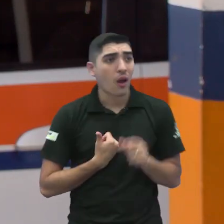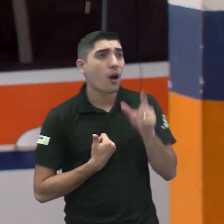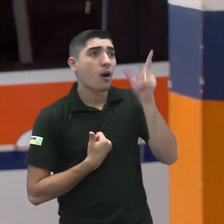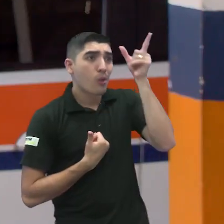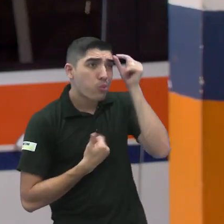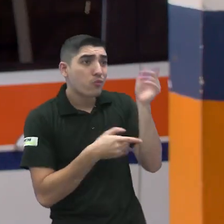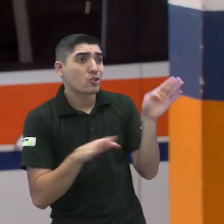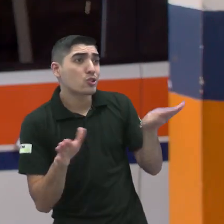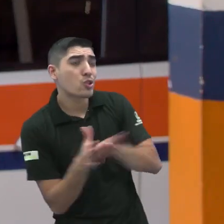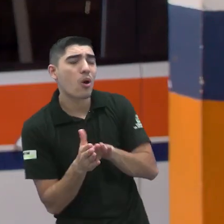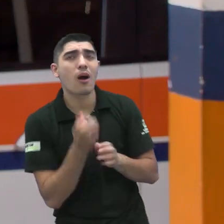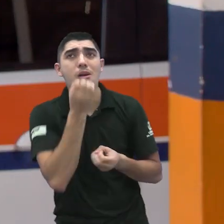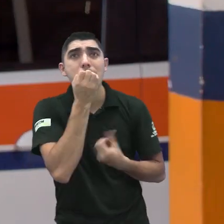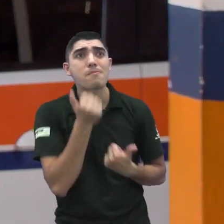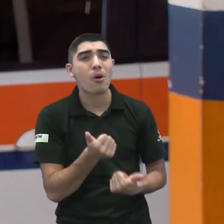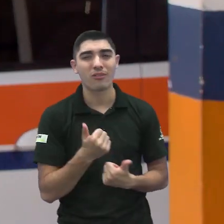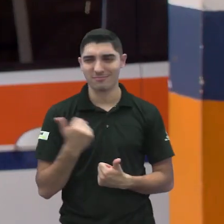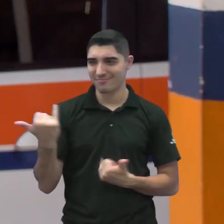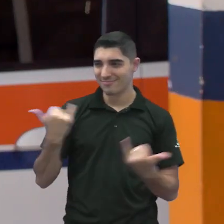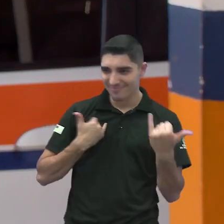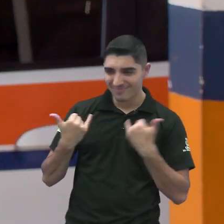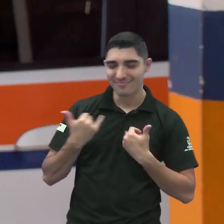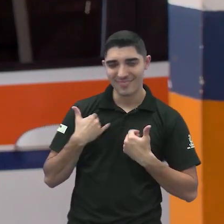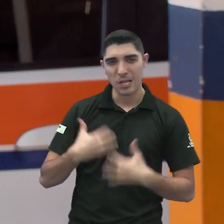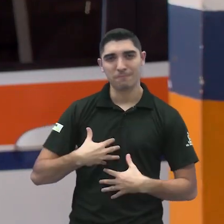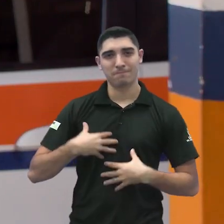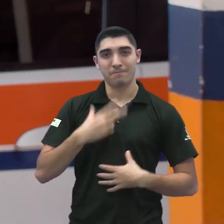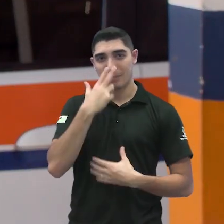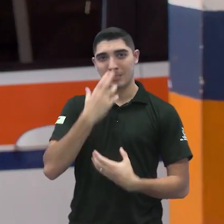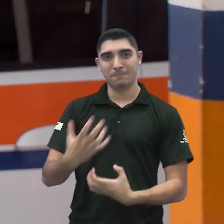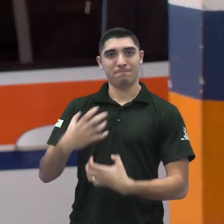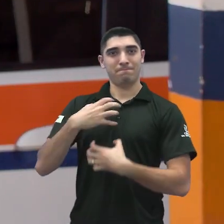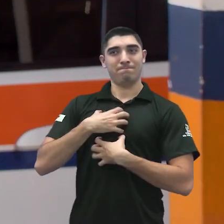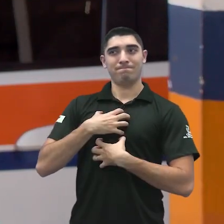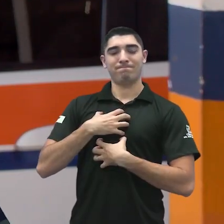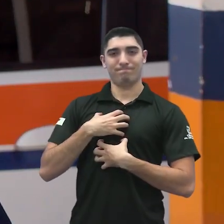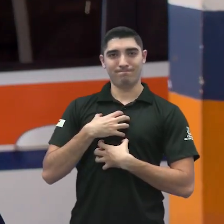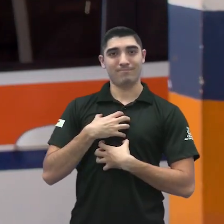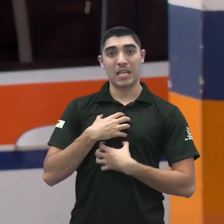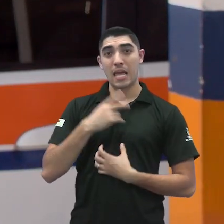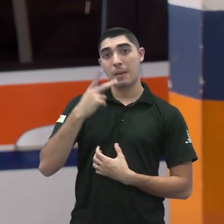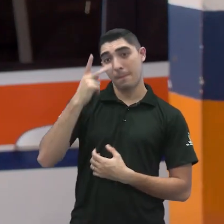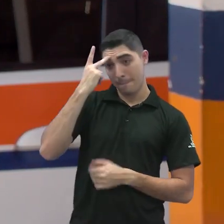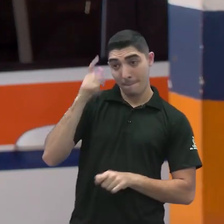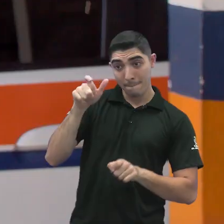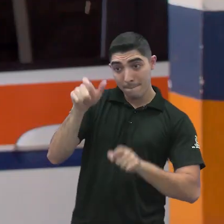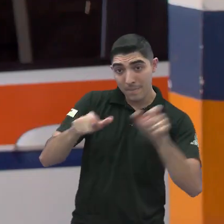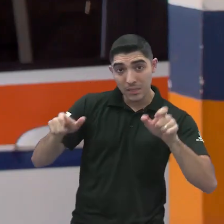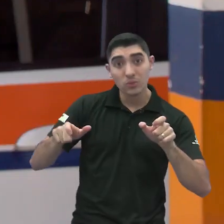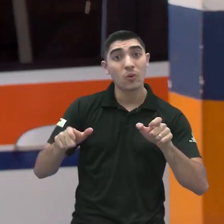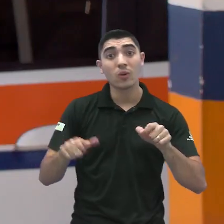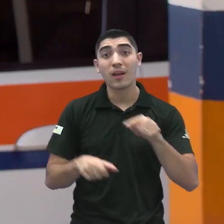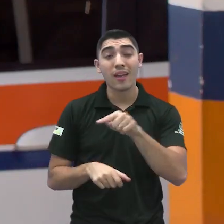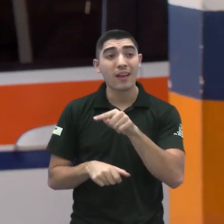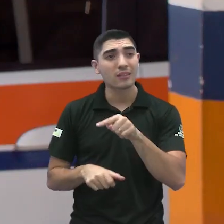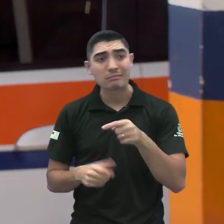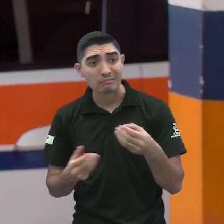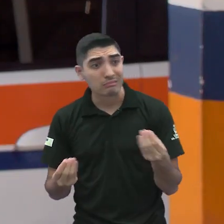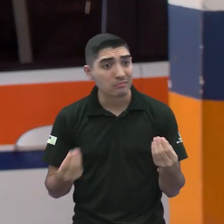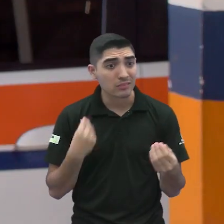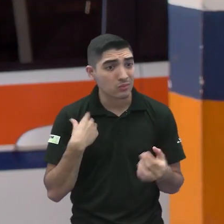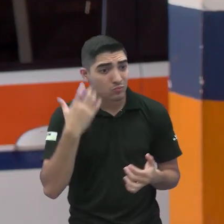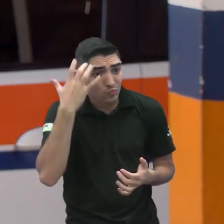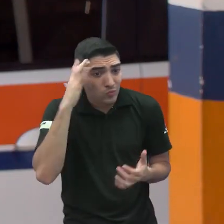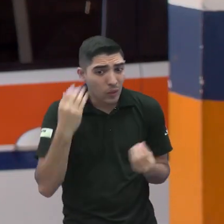de dizer para você, ainda bem que você chegou, né? Isso eu ouvi várias vezes, né? De situações que as pessoas não